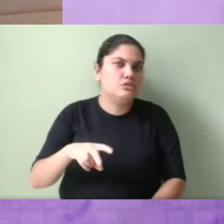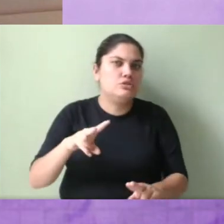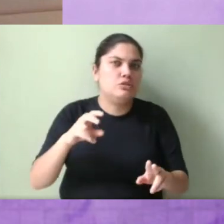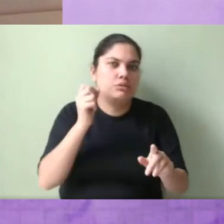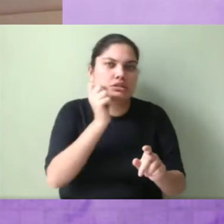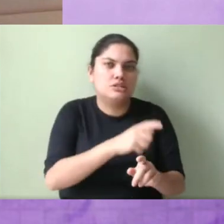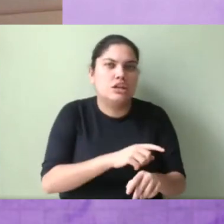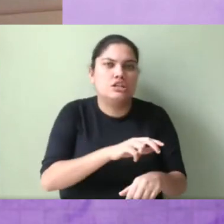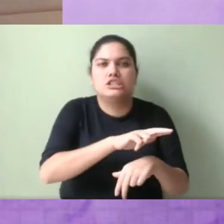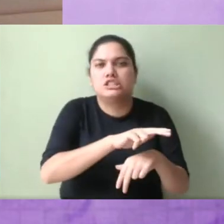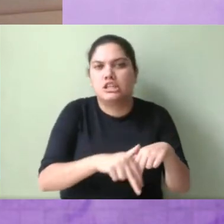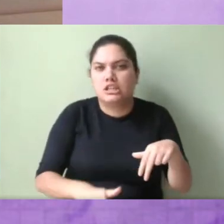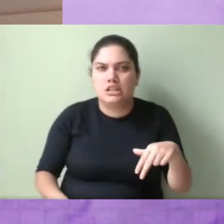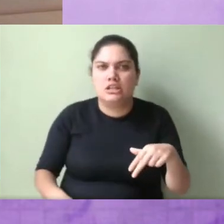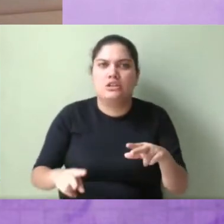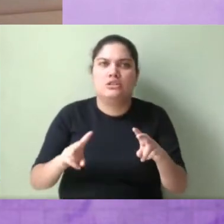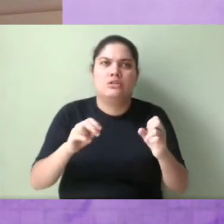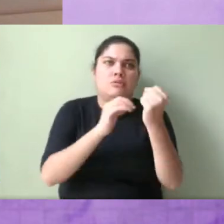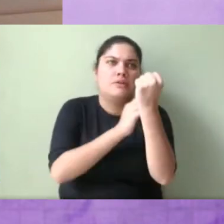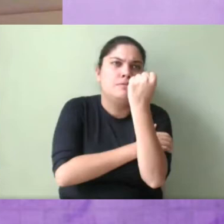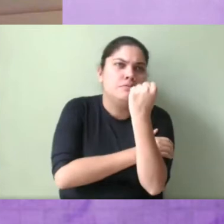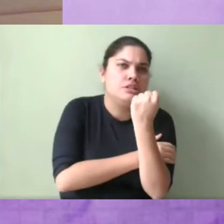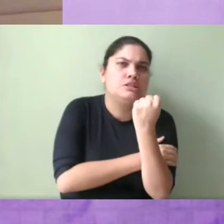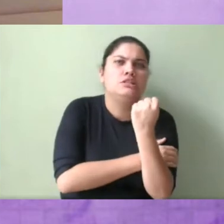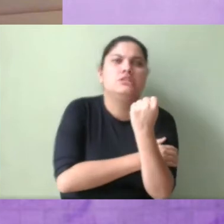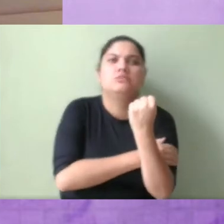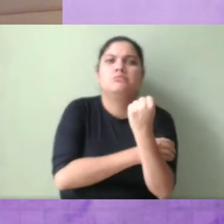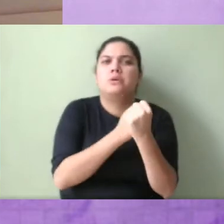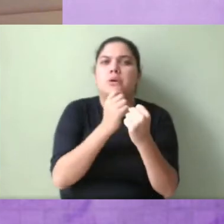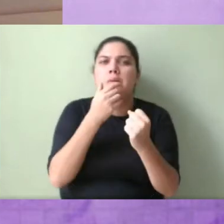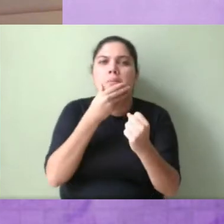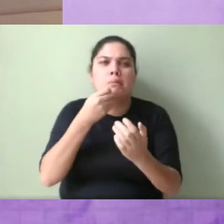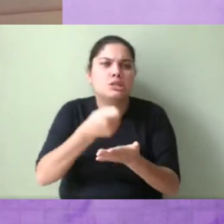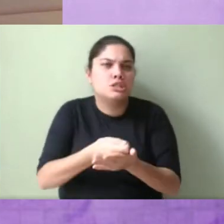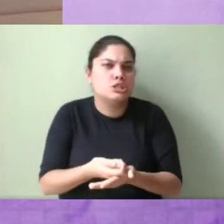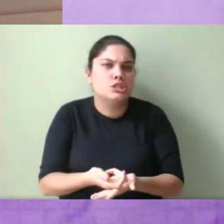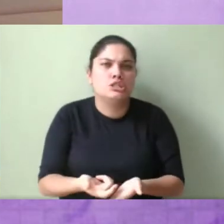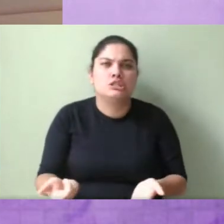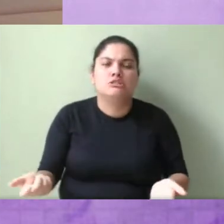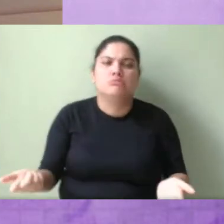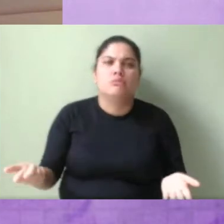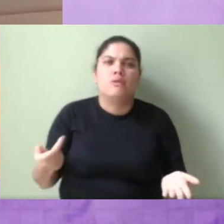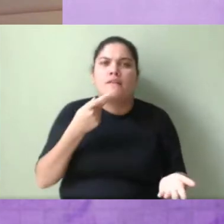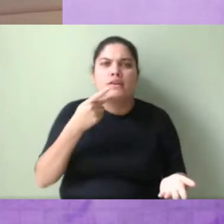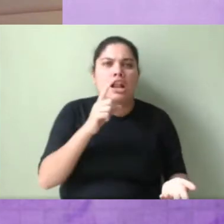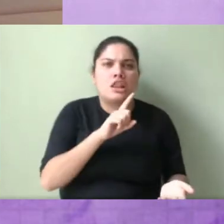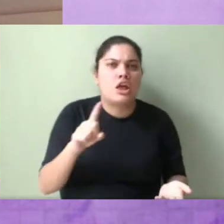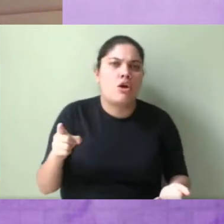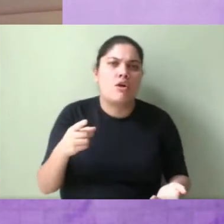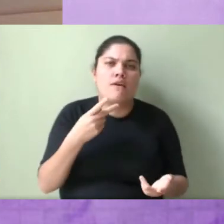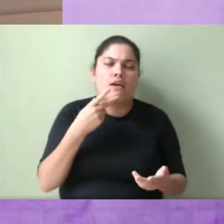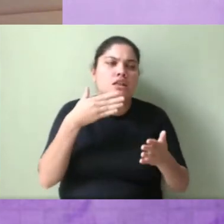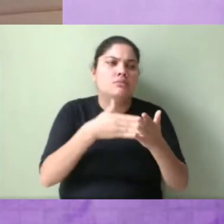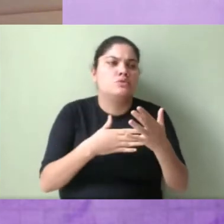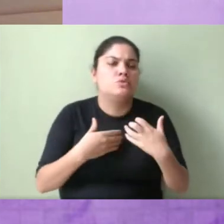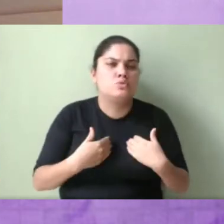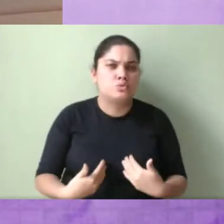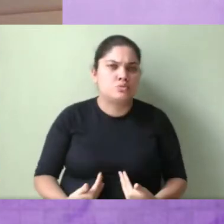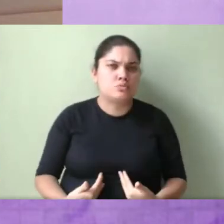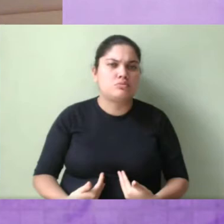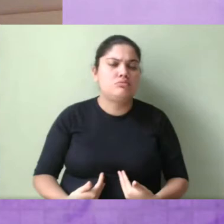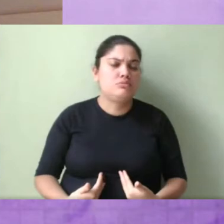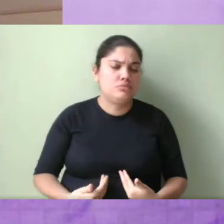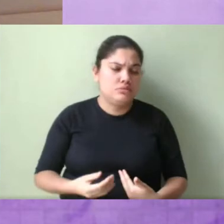Então, a escola é um lugar para... É exatamente o pensamento crítico, a interpretação das coisas, os questionamentos, é a escola que faz